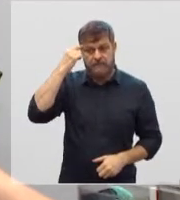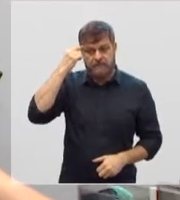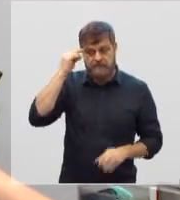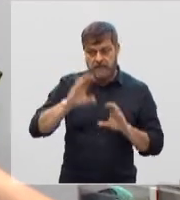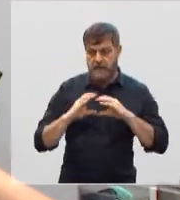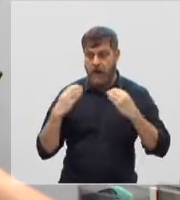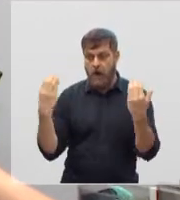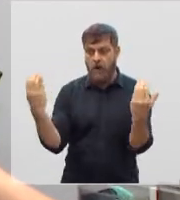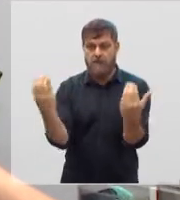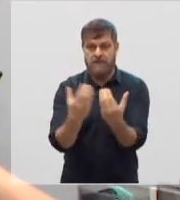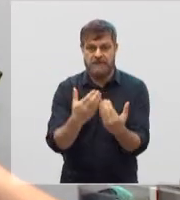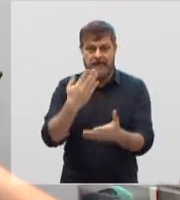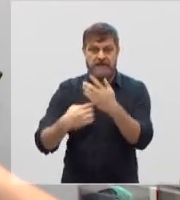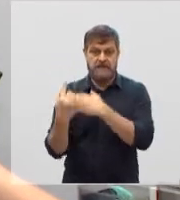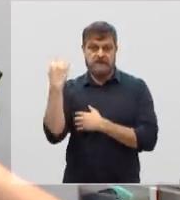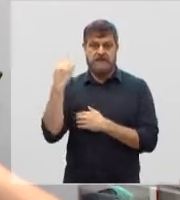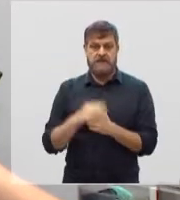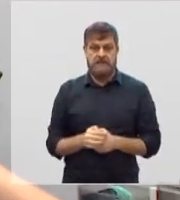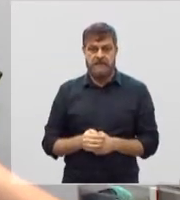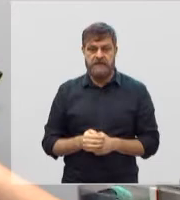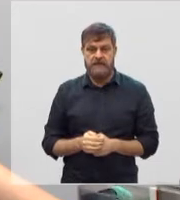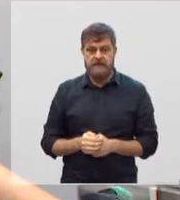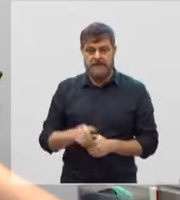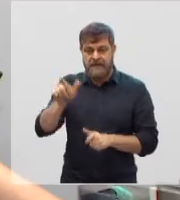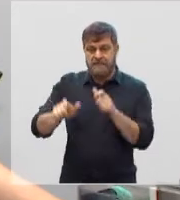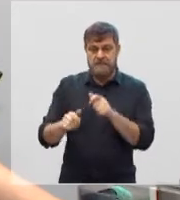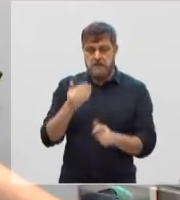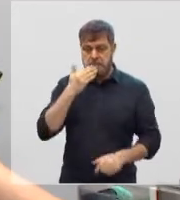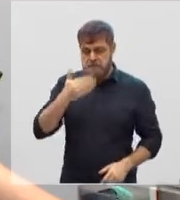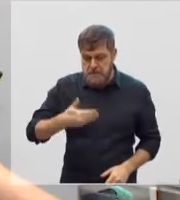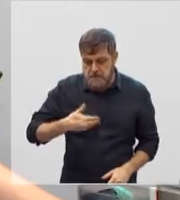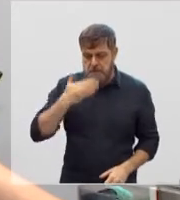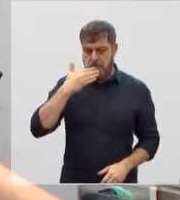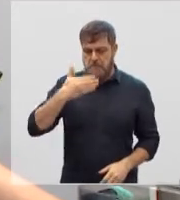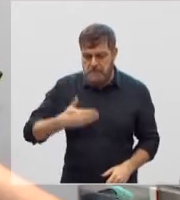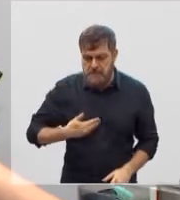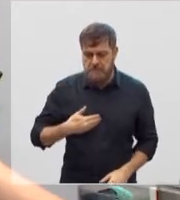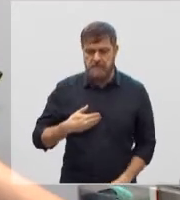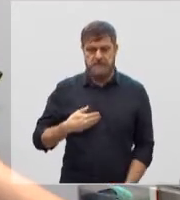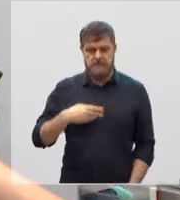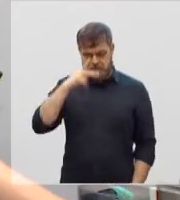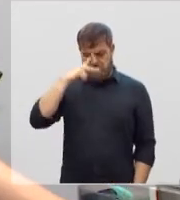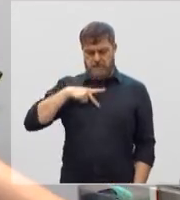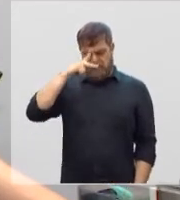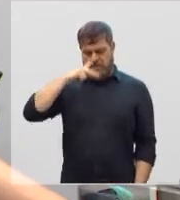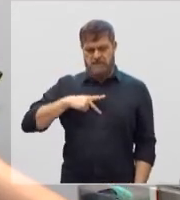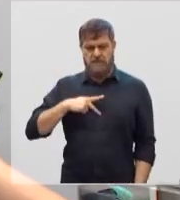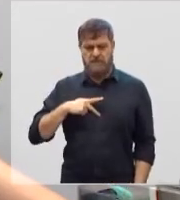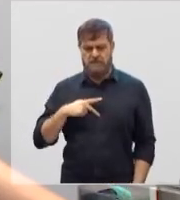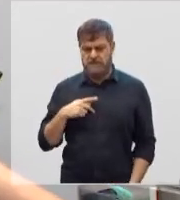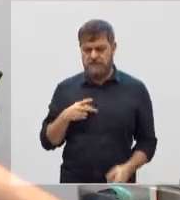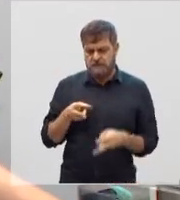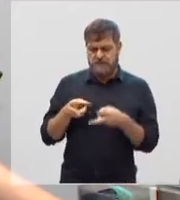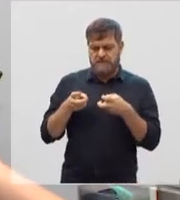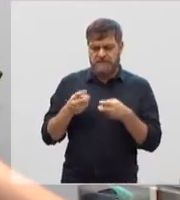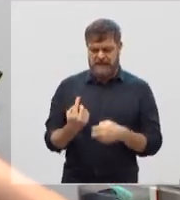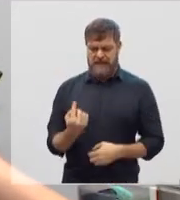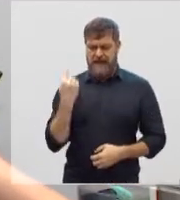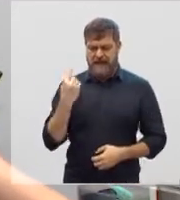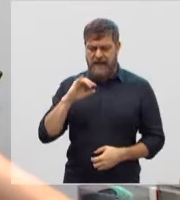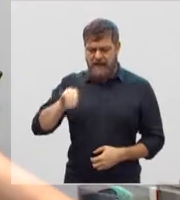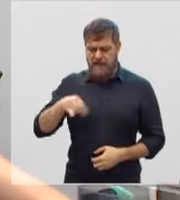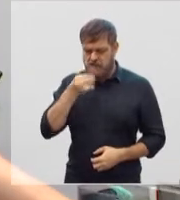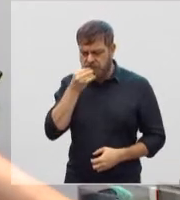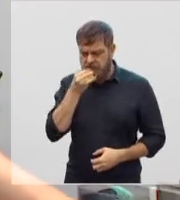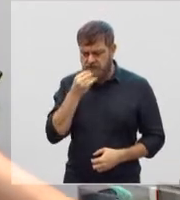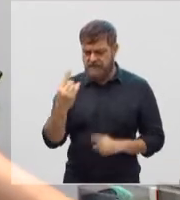mais coletivo. Antigamente era muito individualista, as pessoas pediam coisas muito para si. Eu percebi isso logo no início do meu mandato,